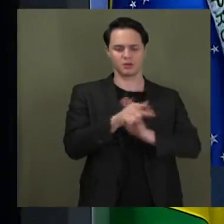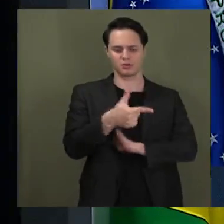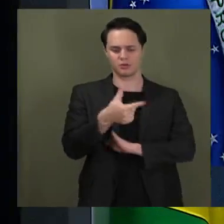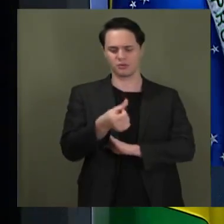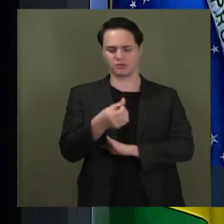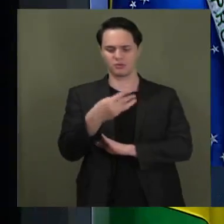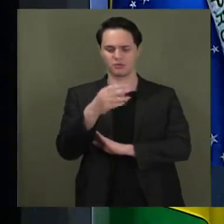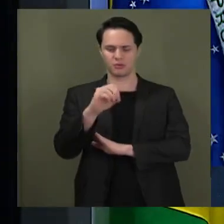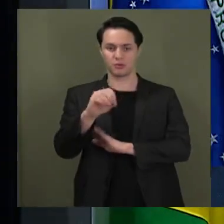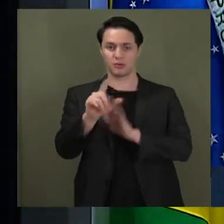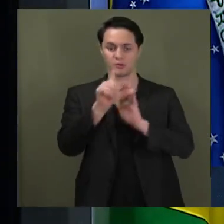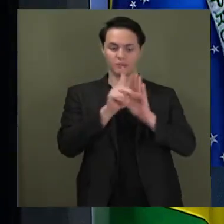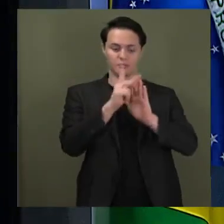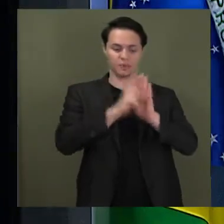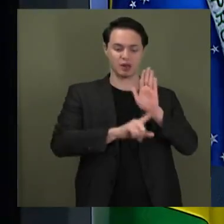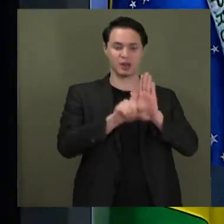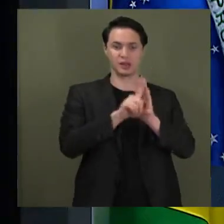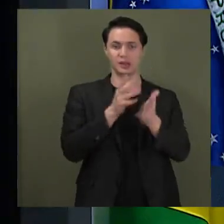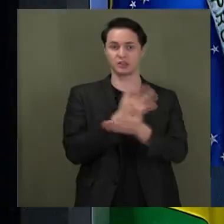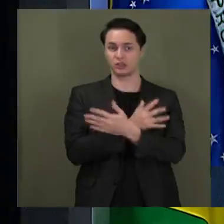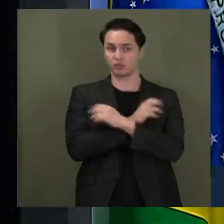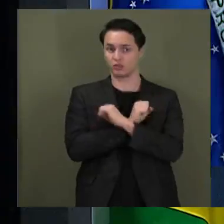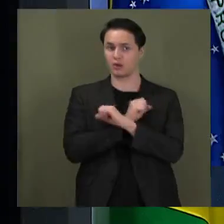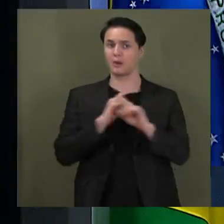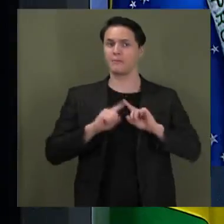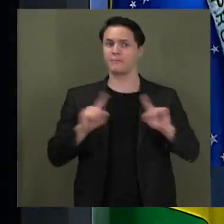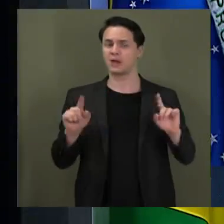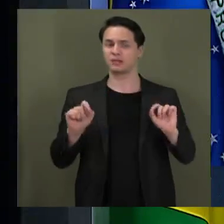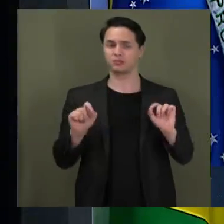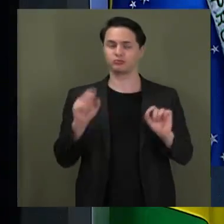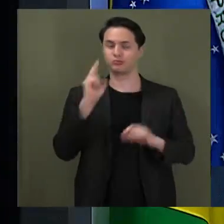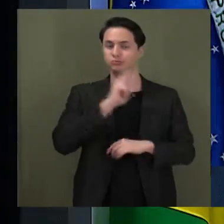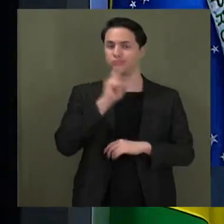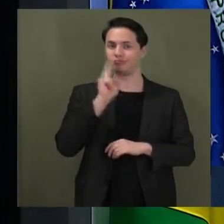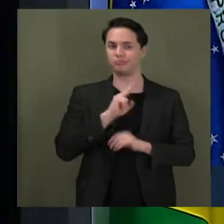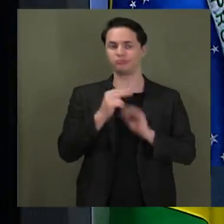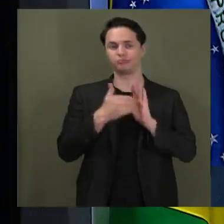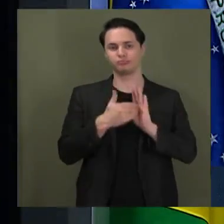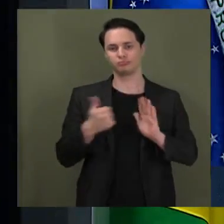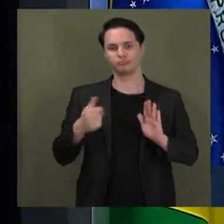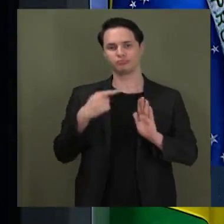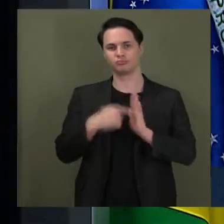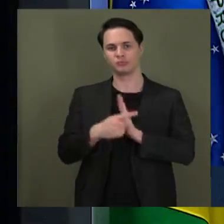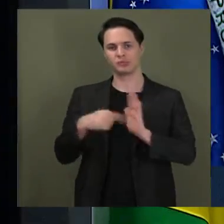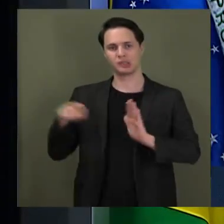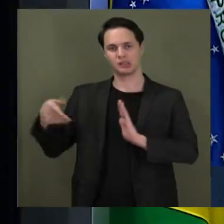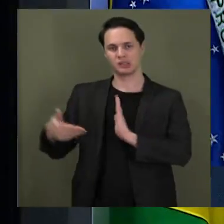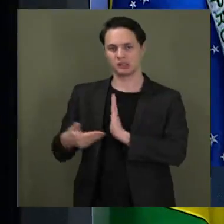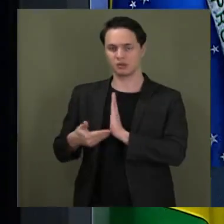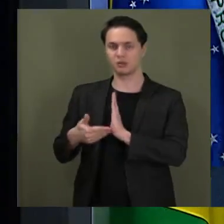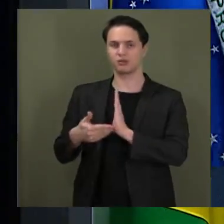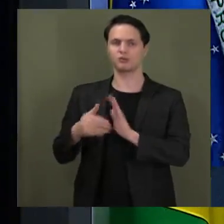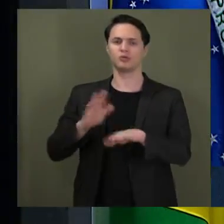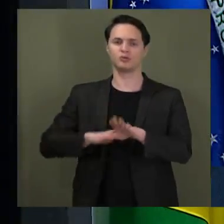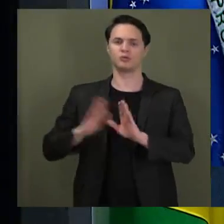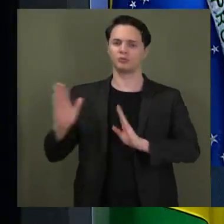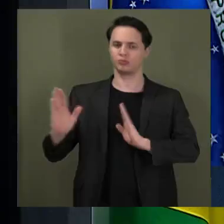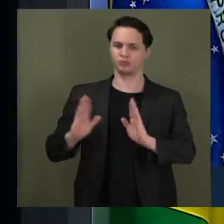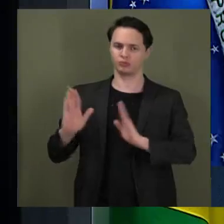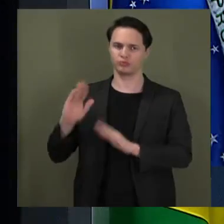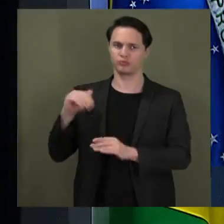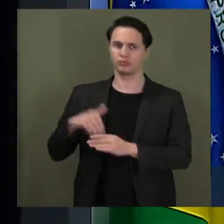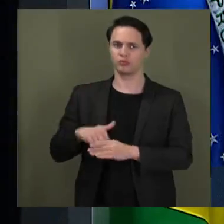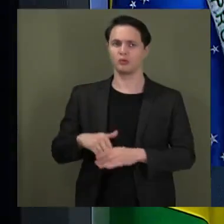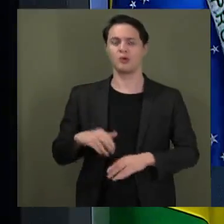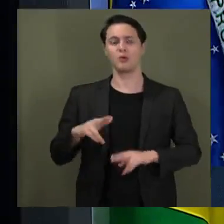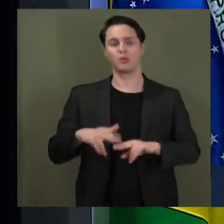conhecido como PL da censura, mas teve sua urgência rechaçada na Câmara em